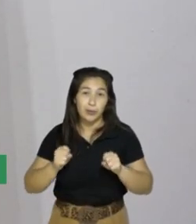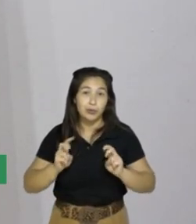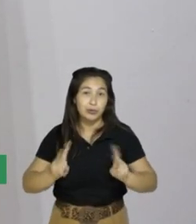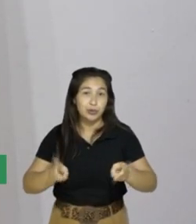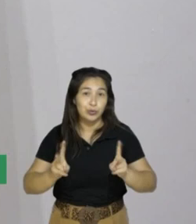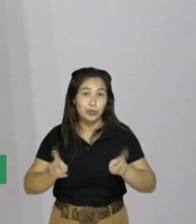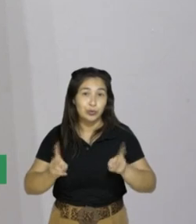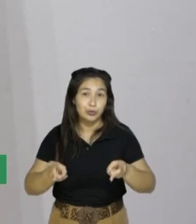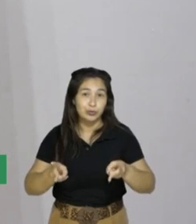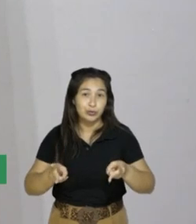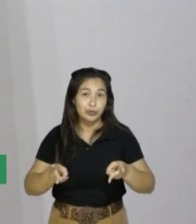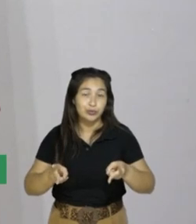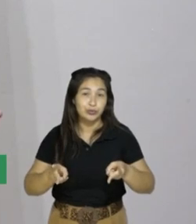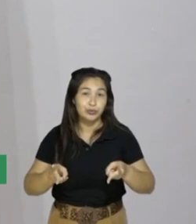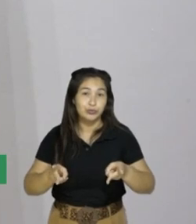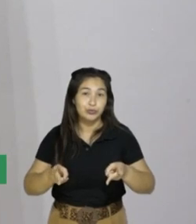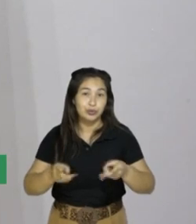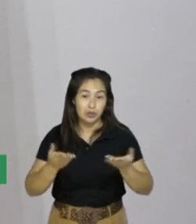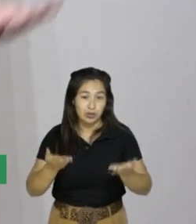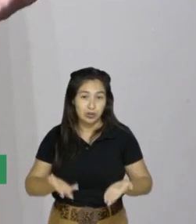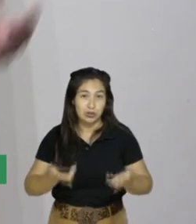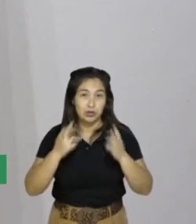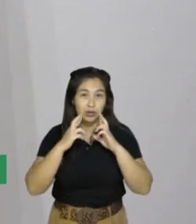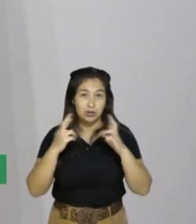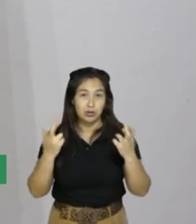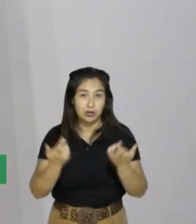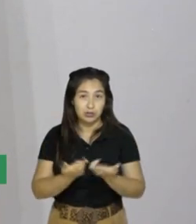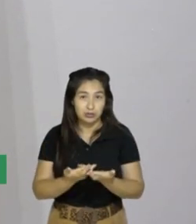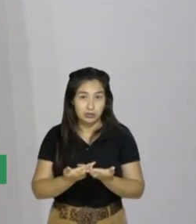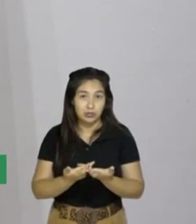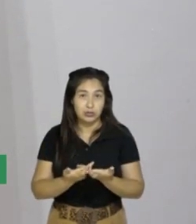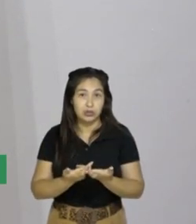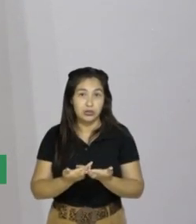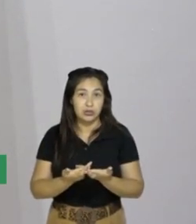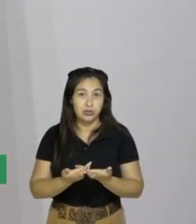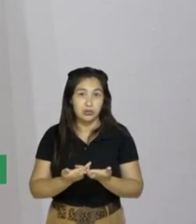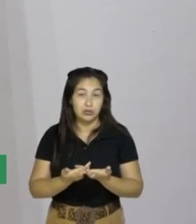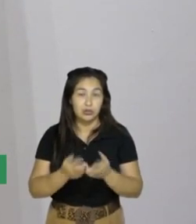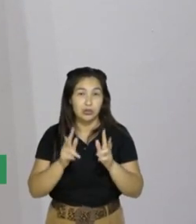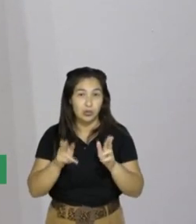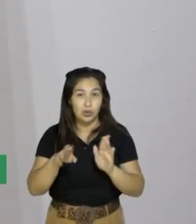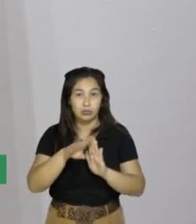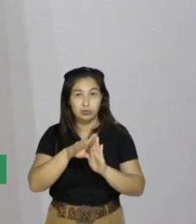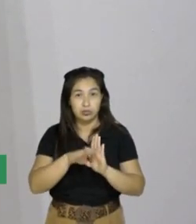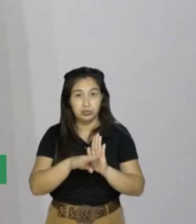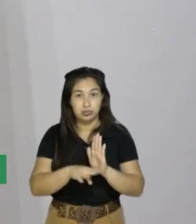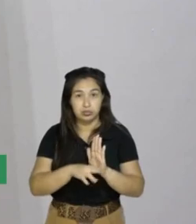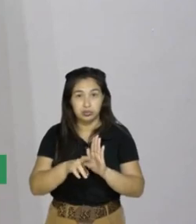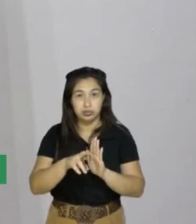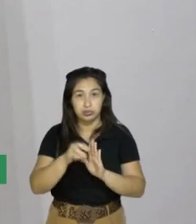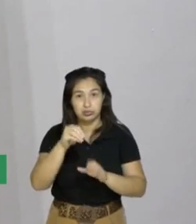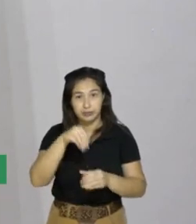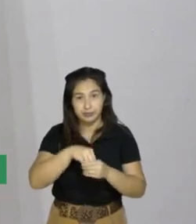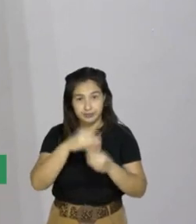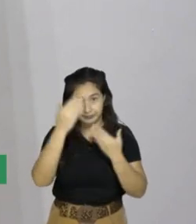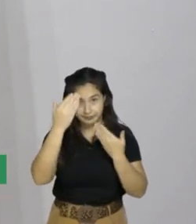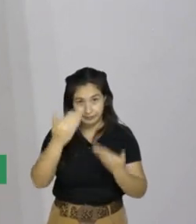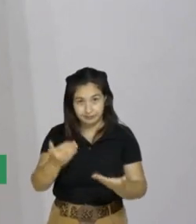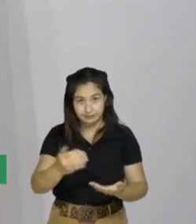na aqui na reunião é conforme manda o nosso Regimento Interno Obrigado